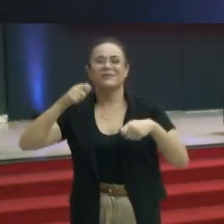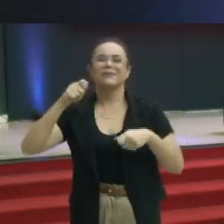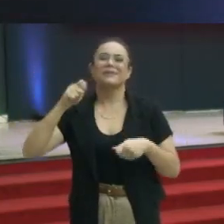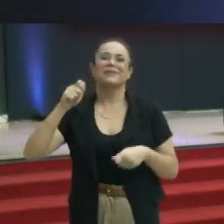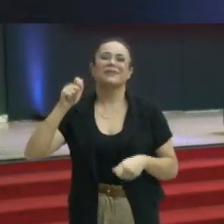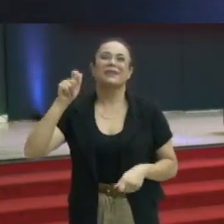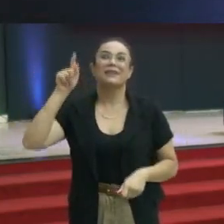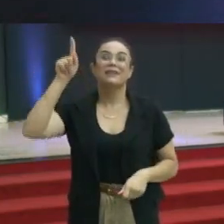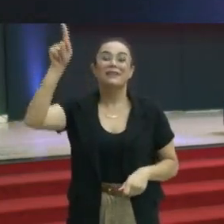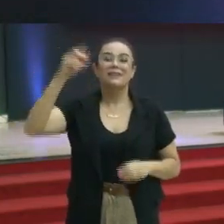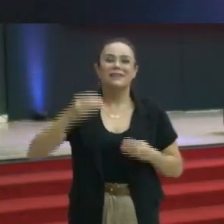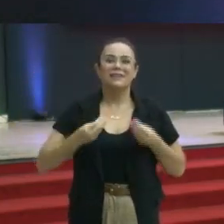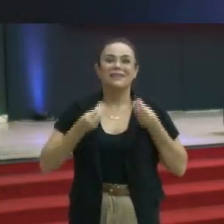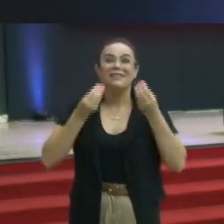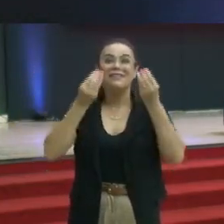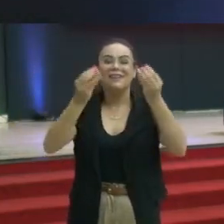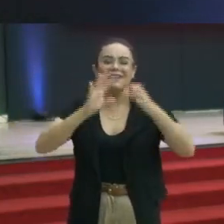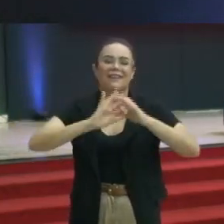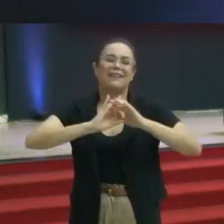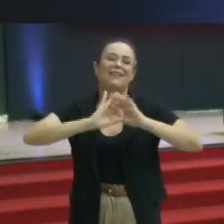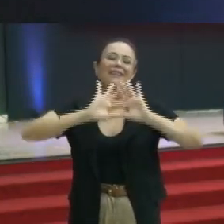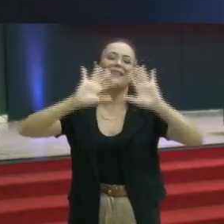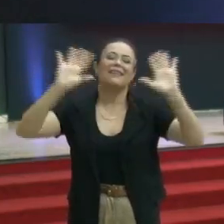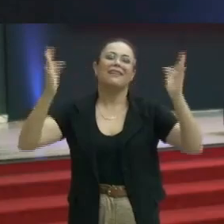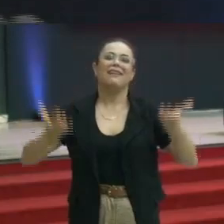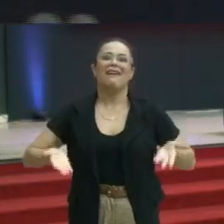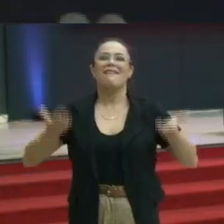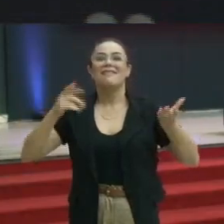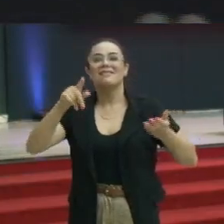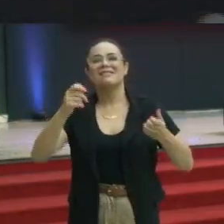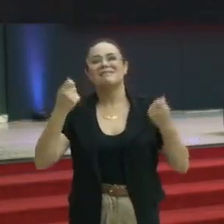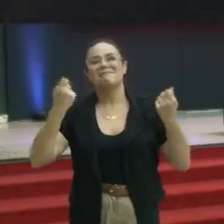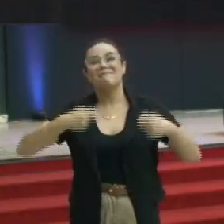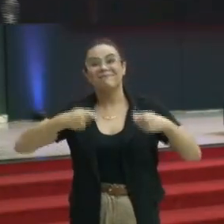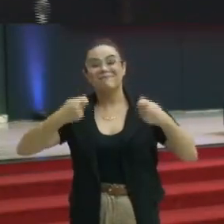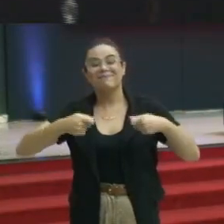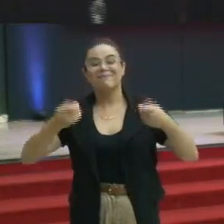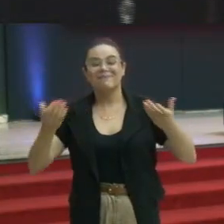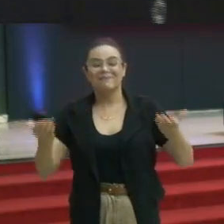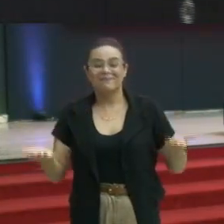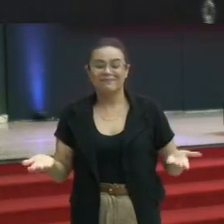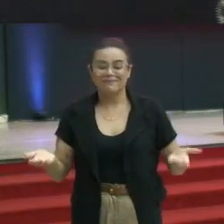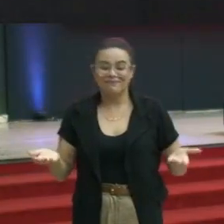Deus vai te dar o livramento que você precisa.